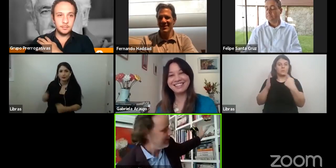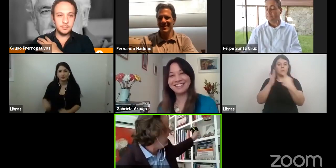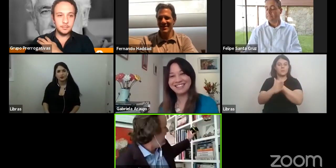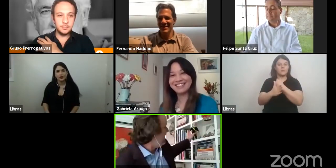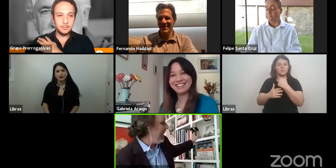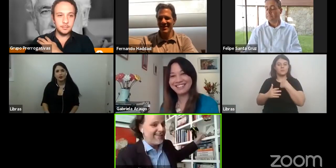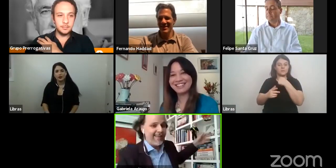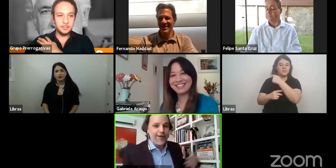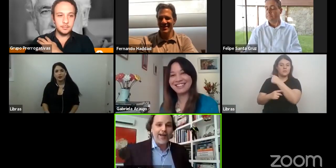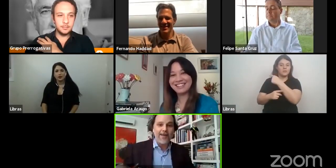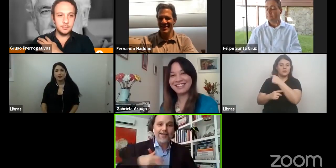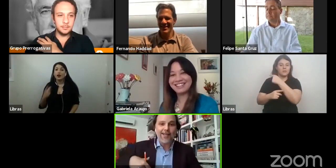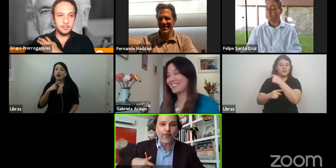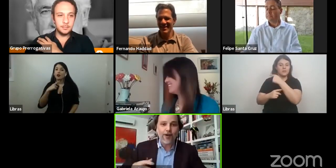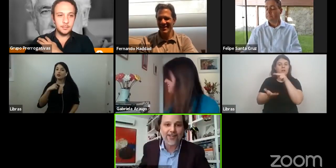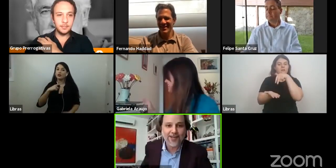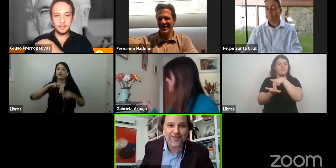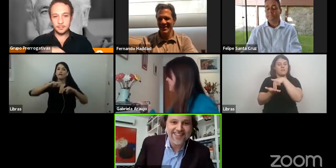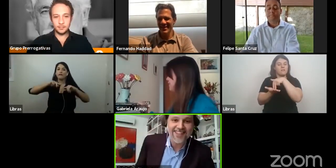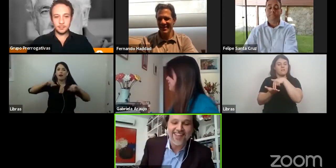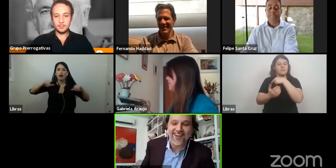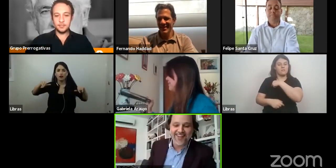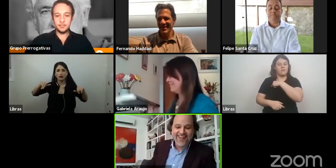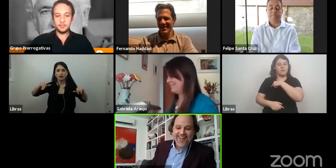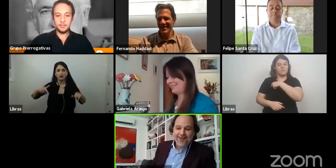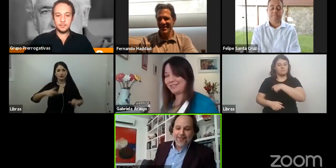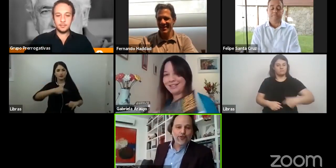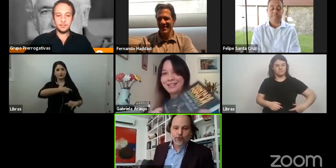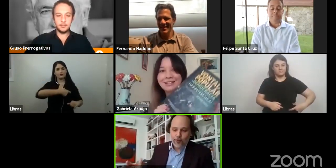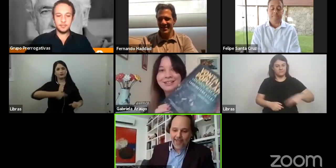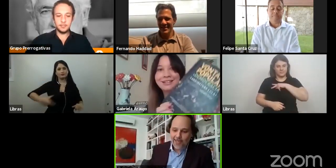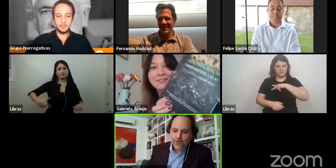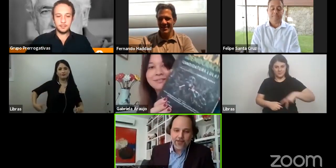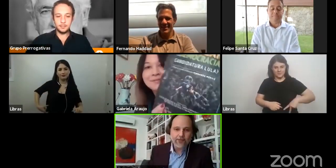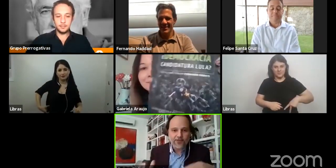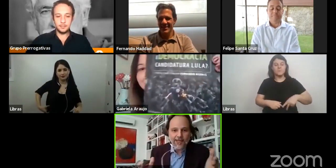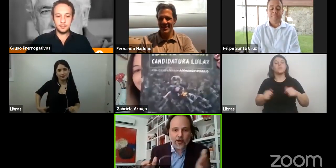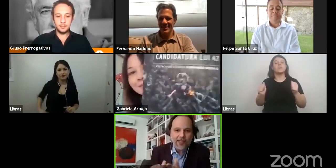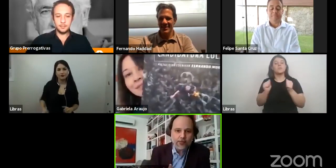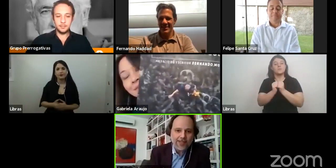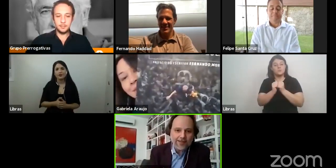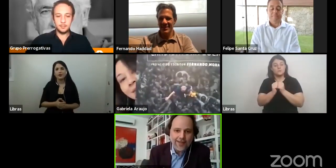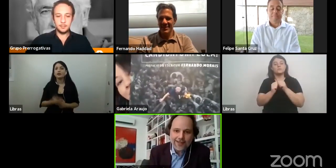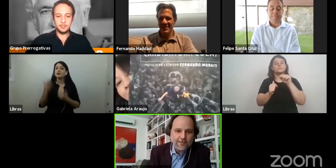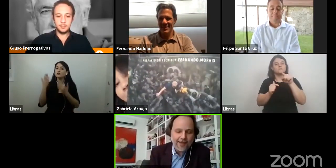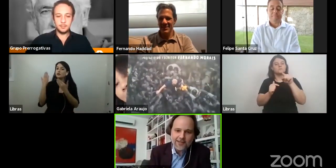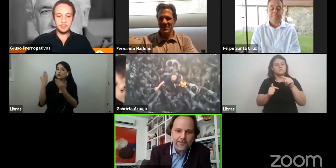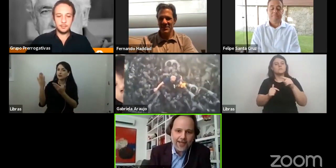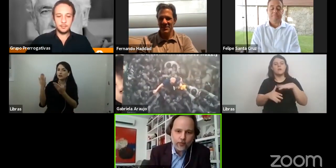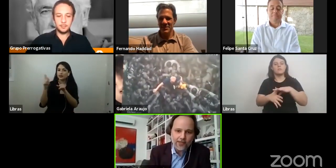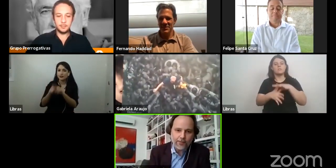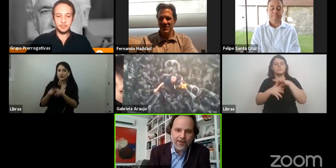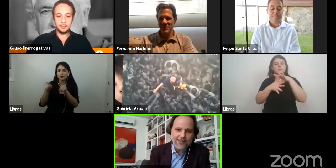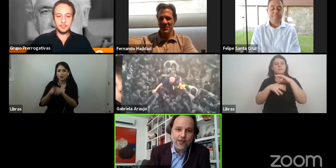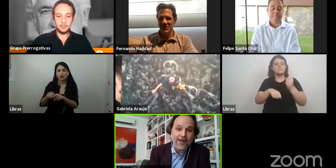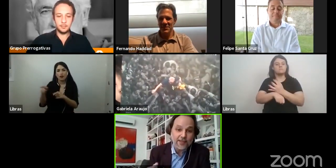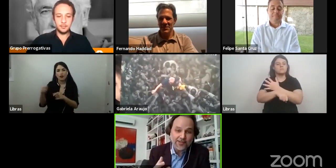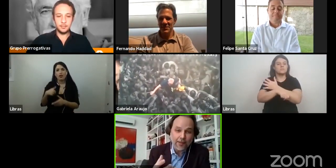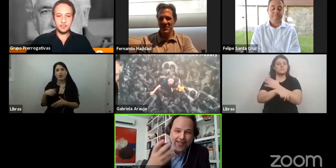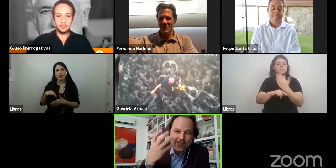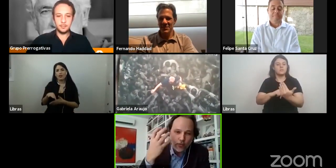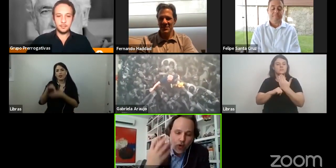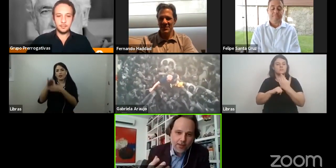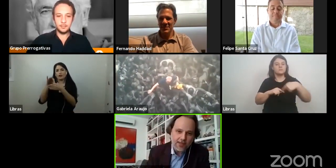vários, viu, Gabi? Essa é ele paramentado com a faixa presidencial, né? Mas junto com ele, enfim, você é realmente uma das lideranças mais inspiradoras do país,